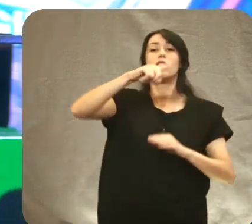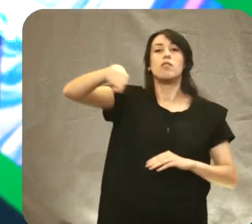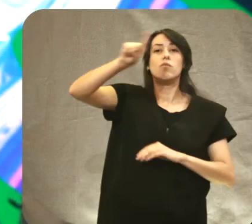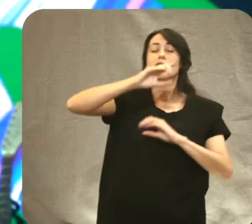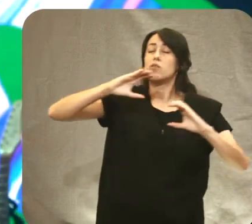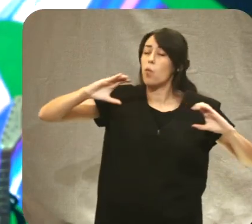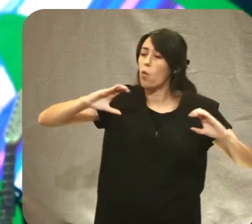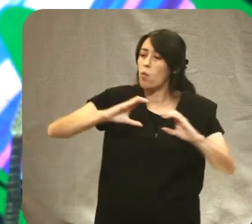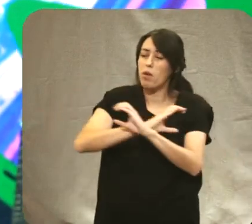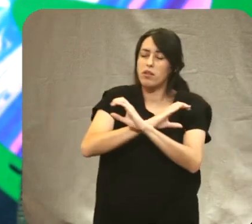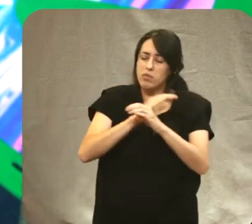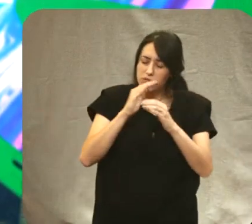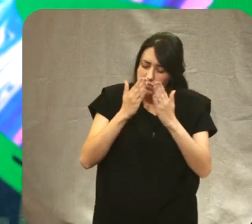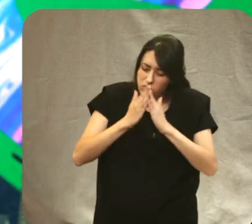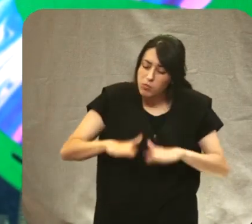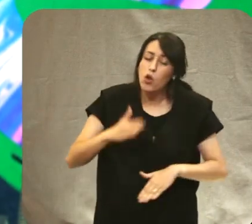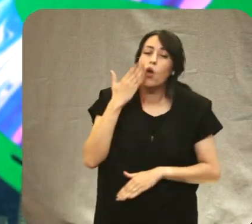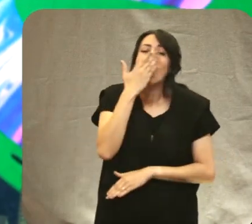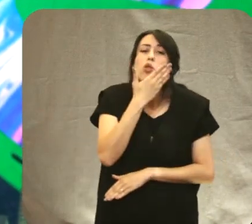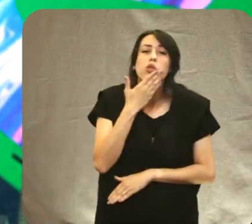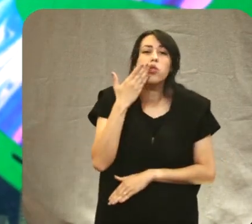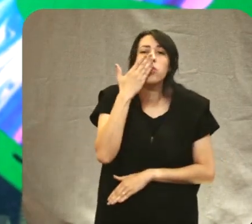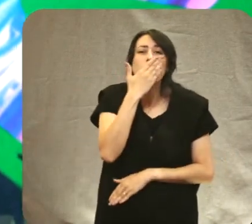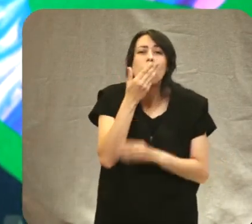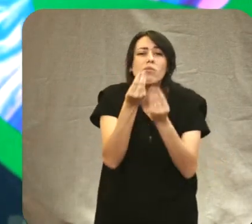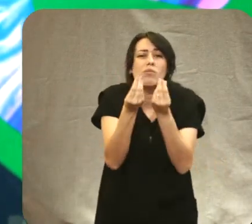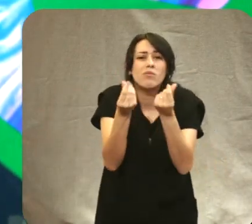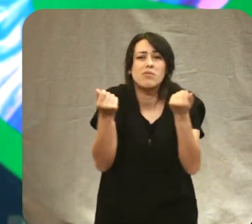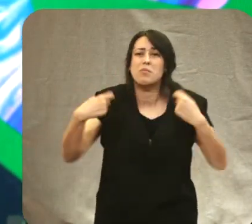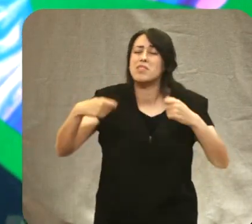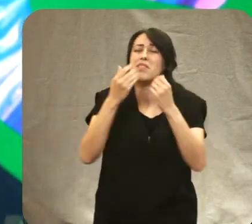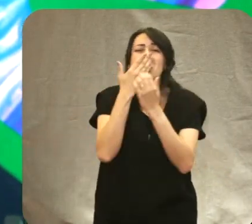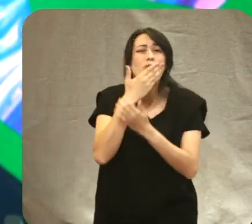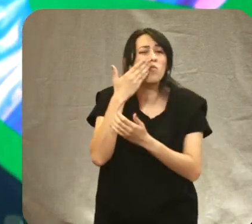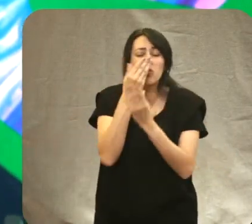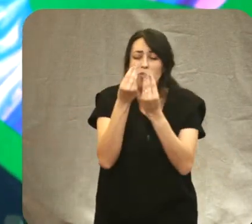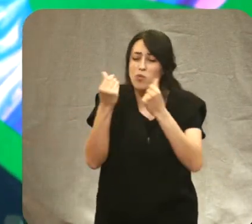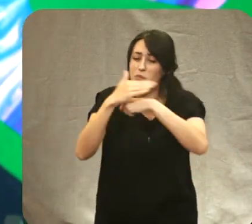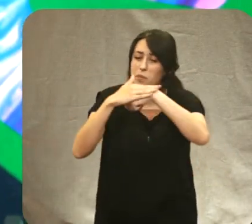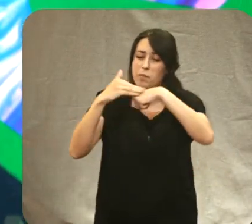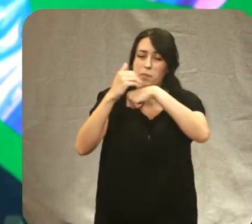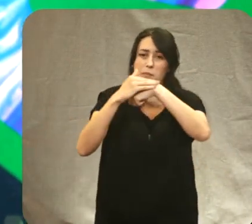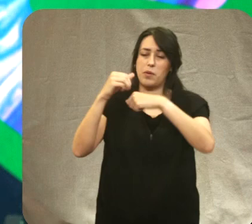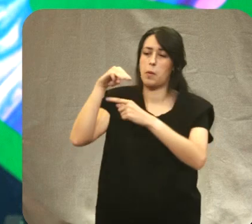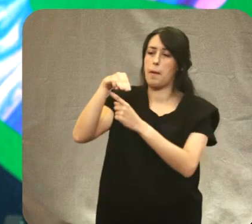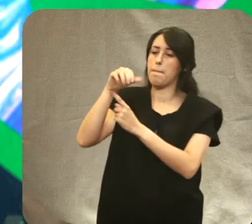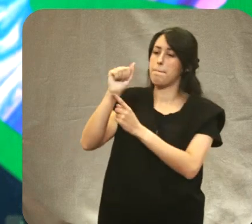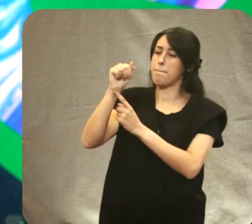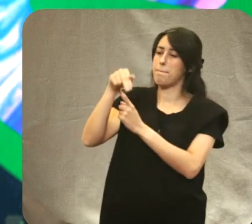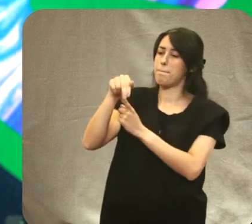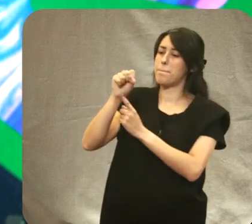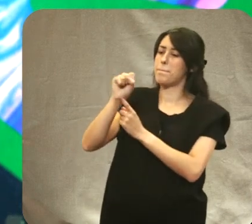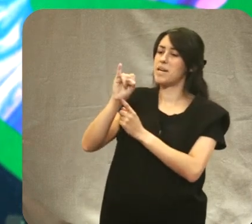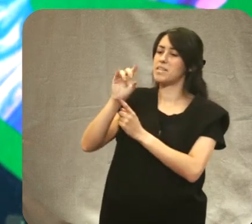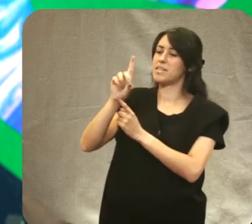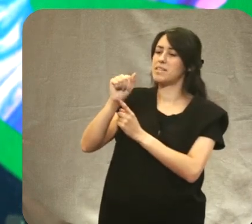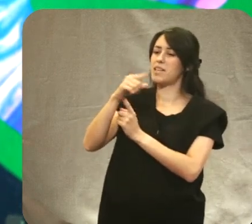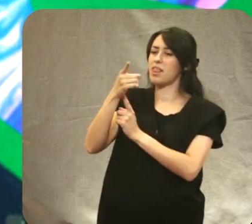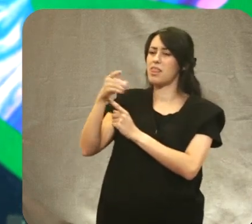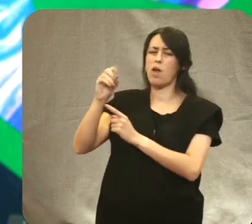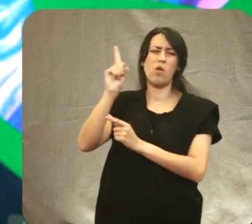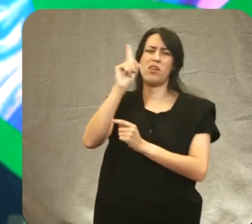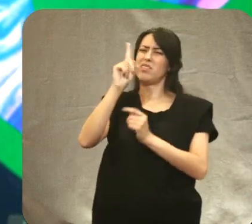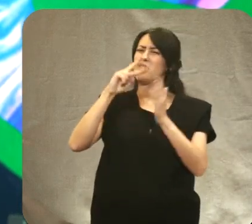e dóceis ou mansos. A palavra mansidão também não é um sinônimo de fraqueza.